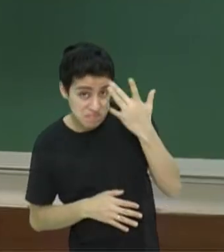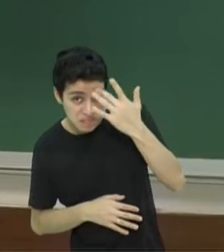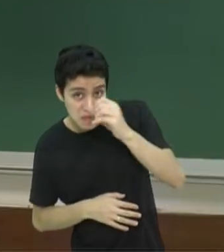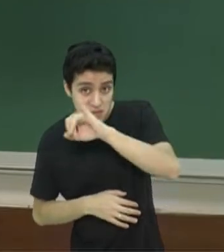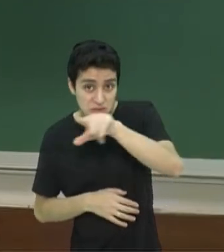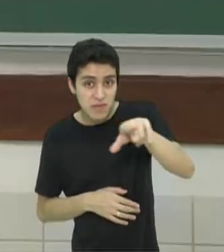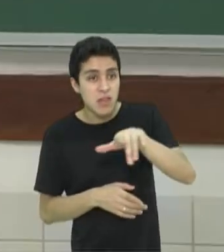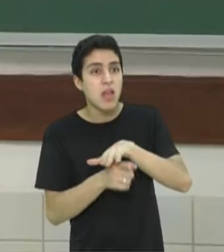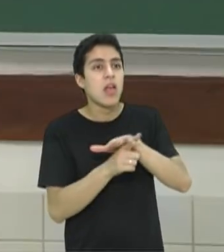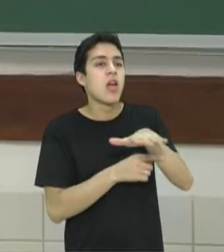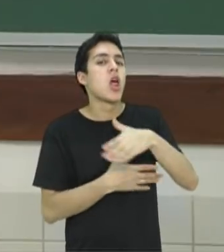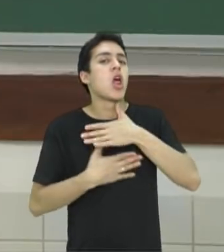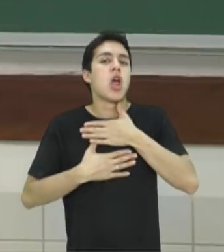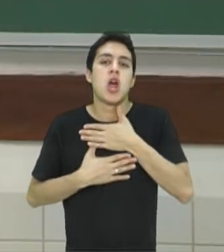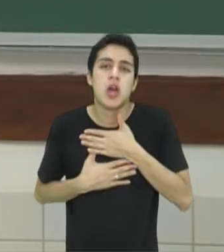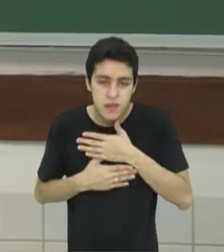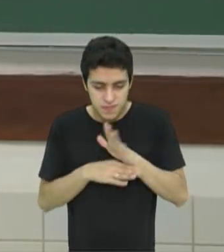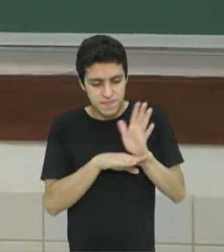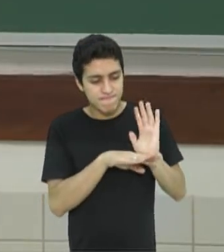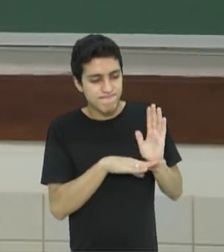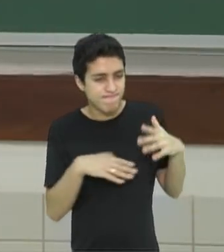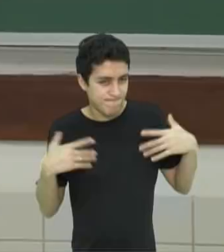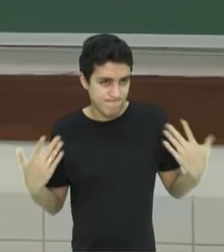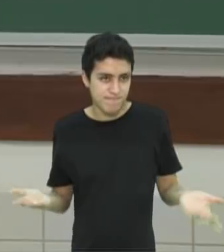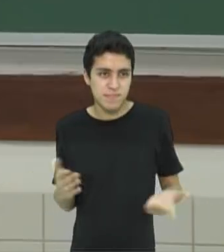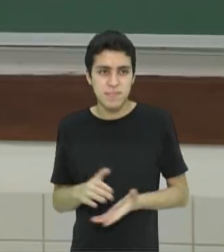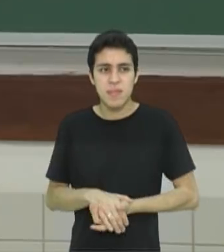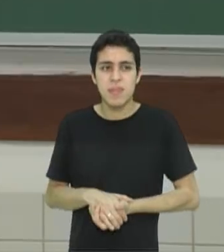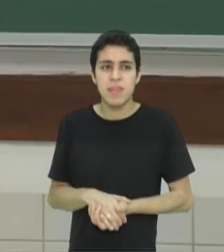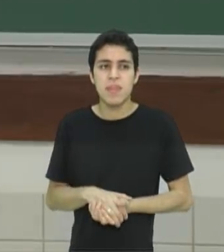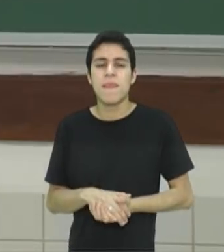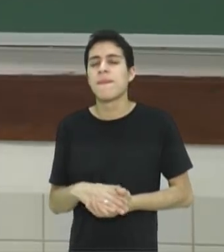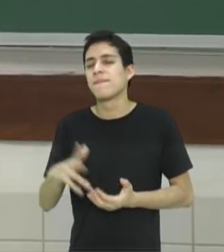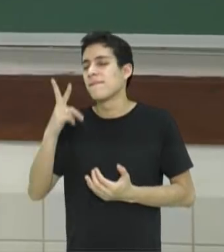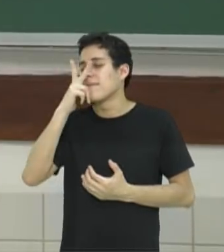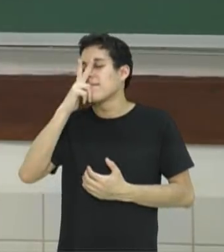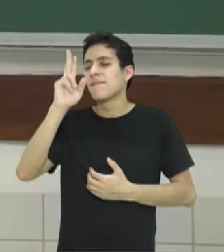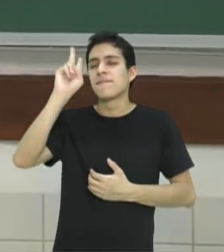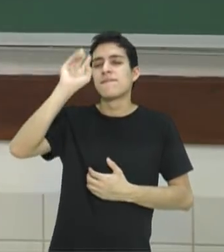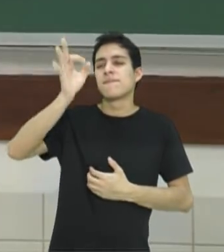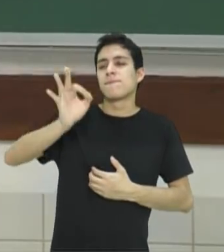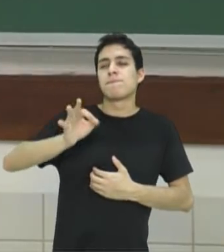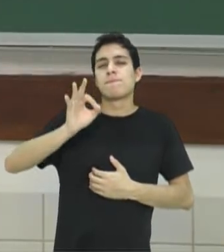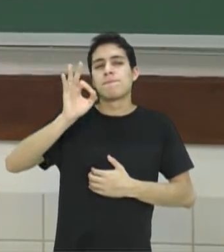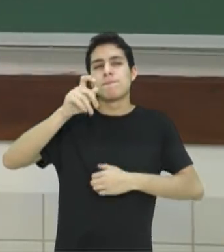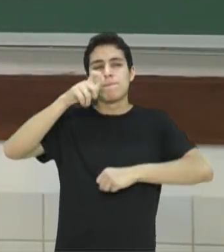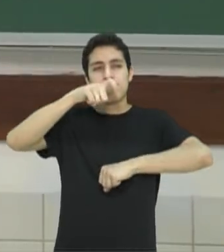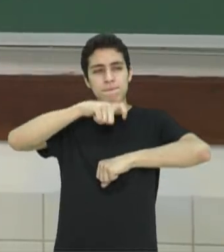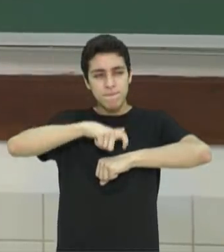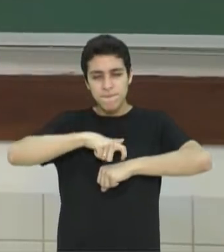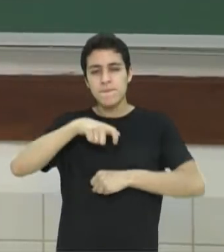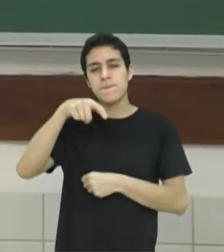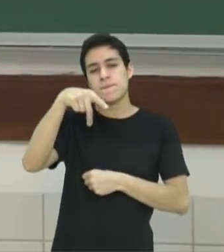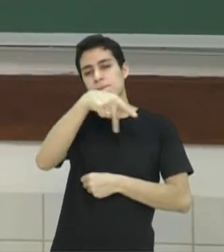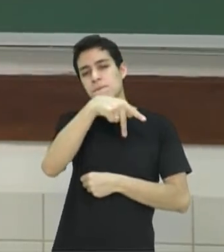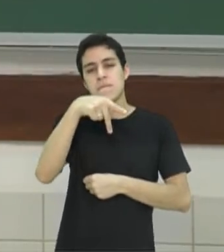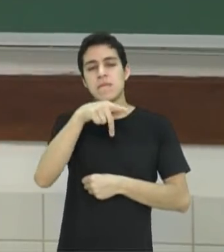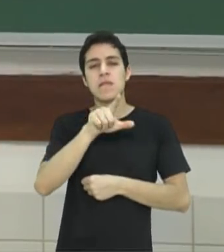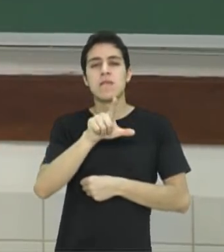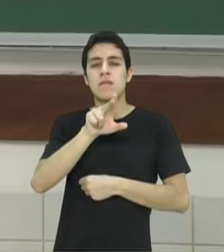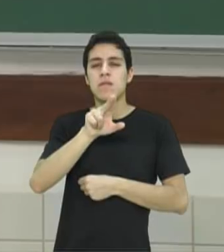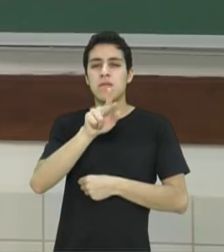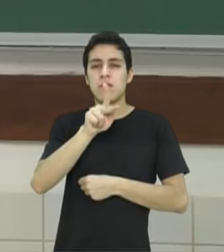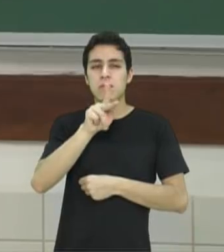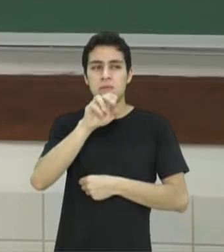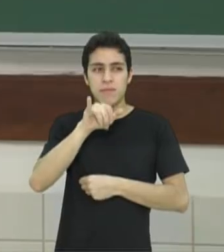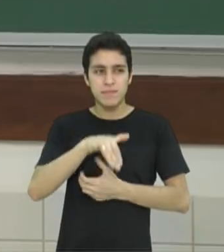são fãs desse gênero de filme. Então, ali ele está relembrando aquela cena em que o professor Lupin.